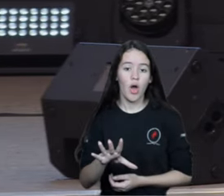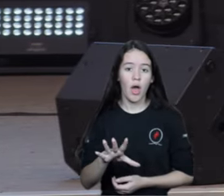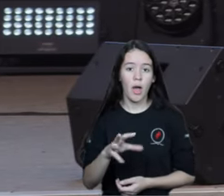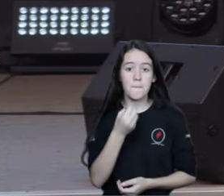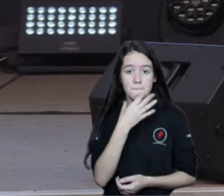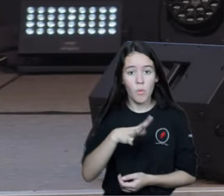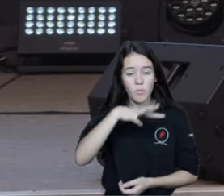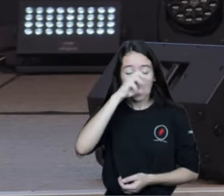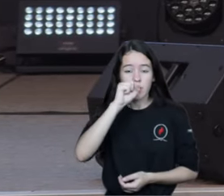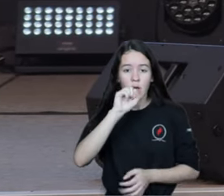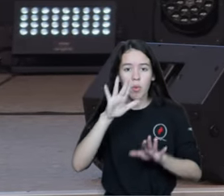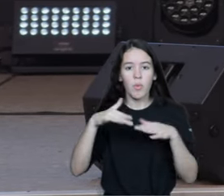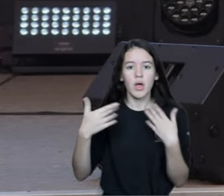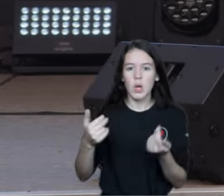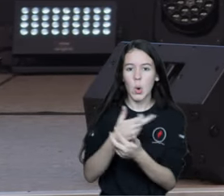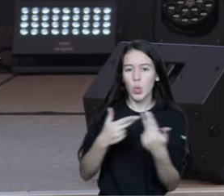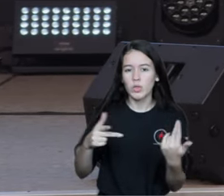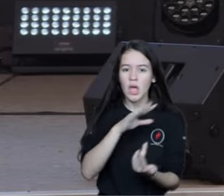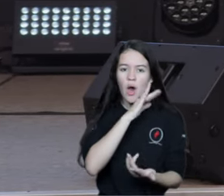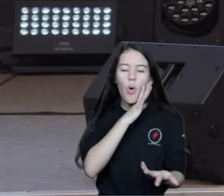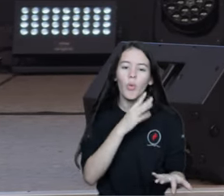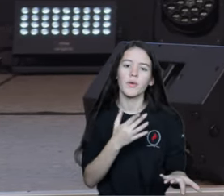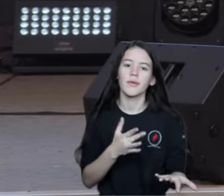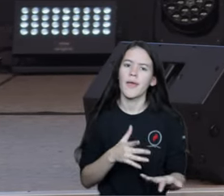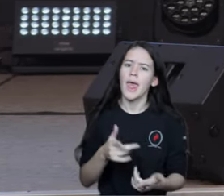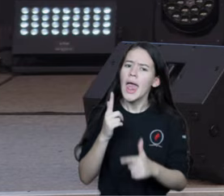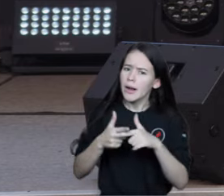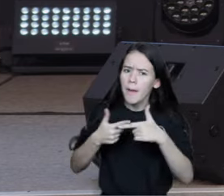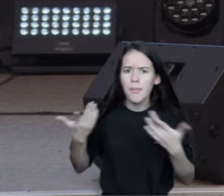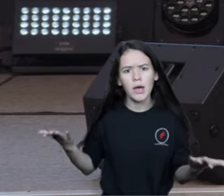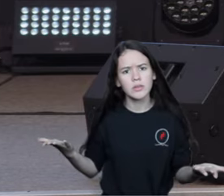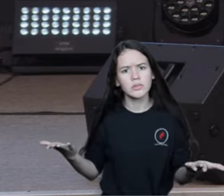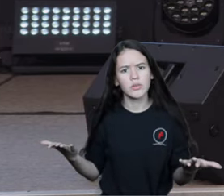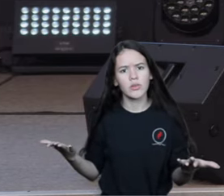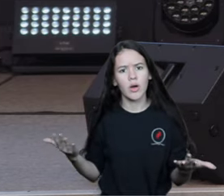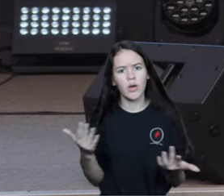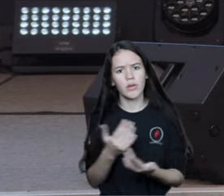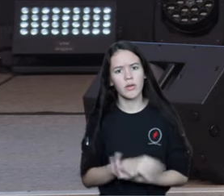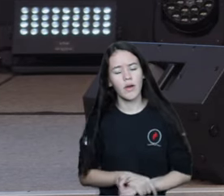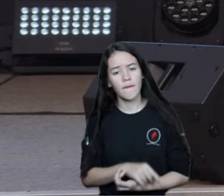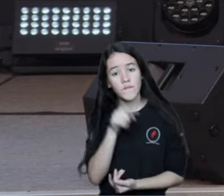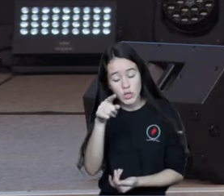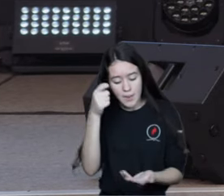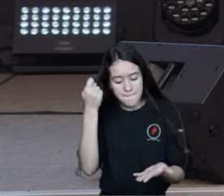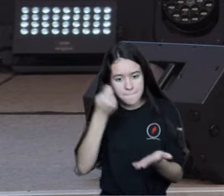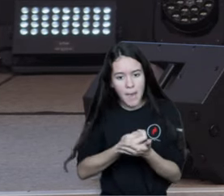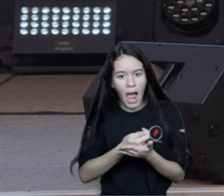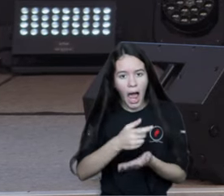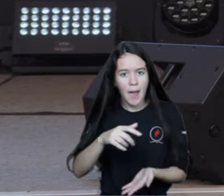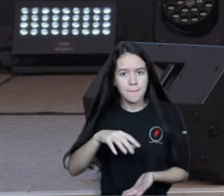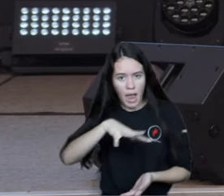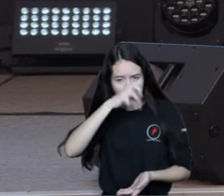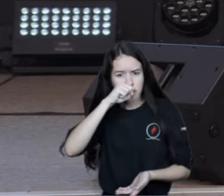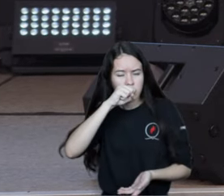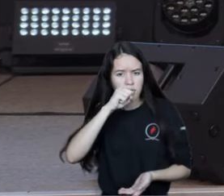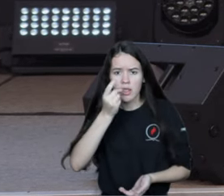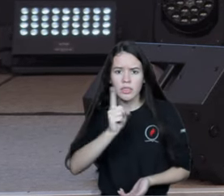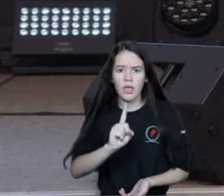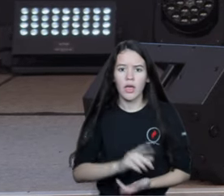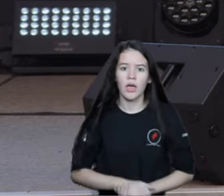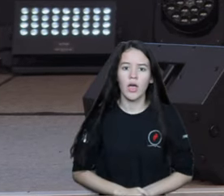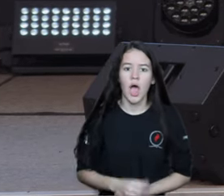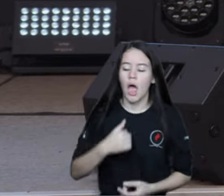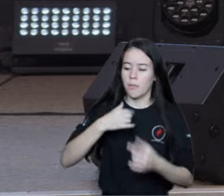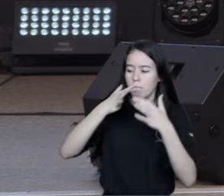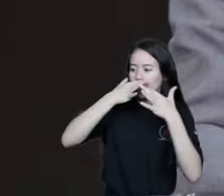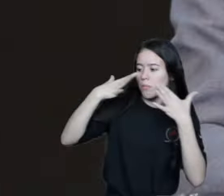respiração quando uma potranca tá reclamando rapaz por algum acaso tu paga o ato respira pastor meu nariz é grande eu tenho que